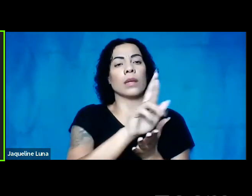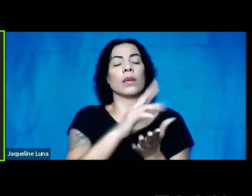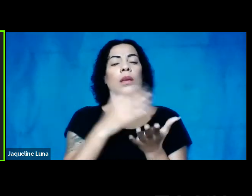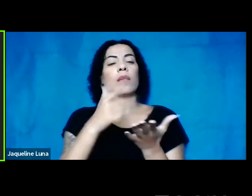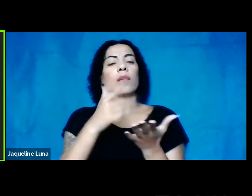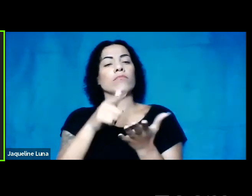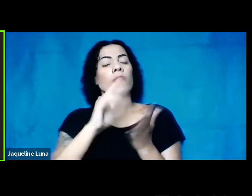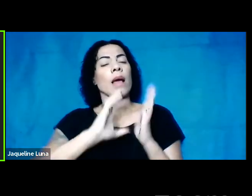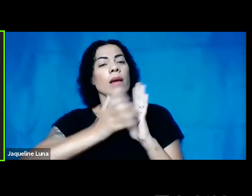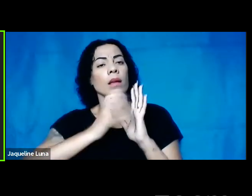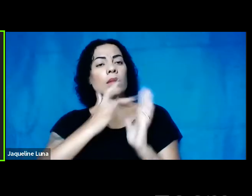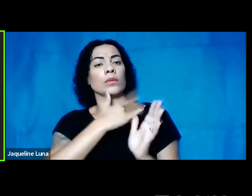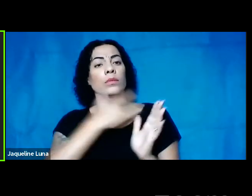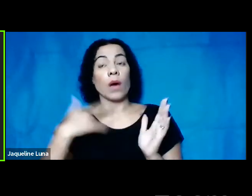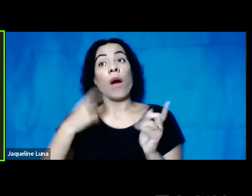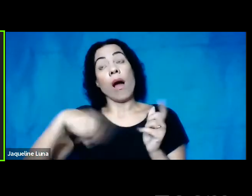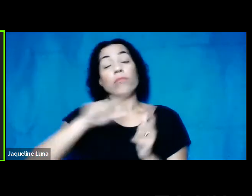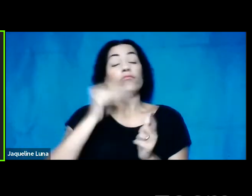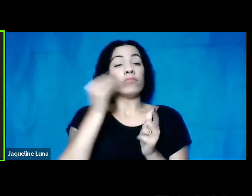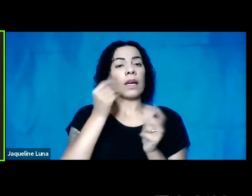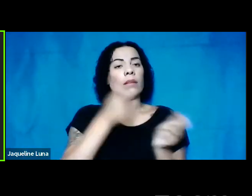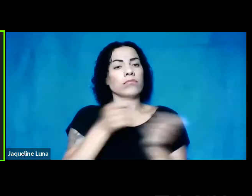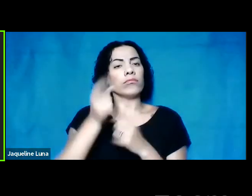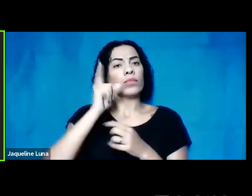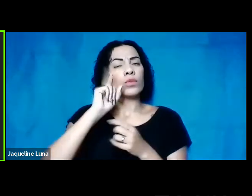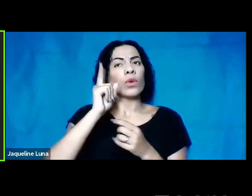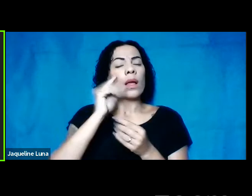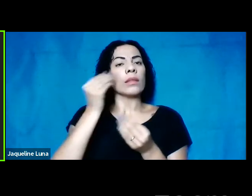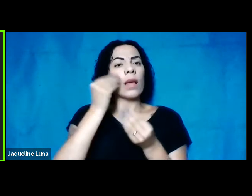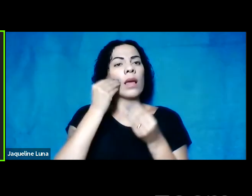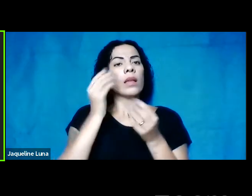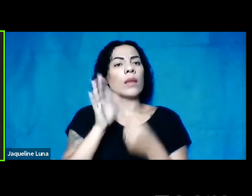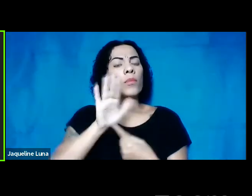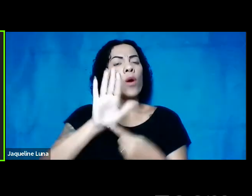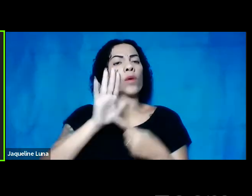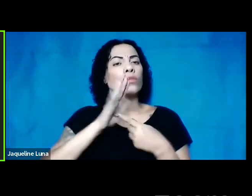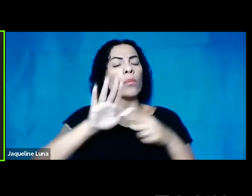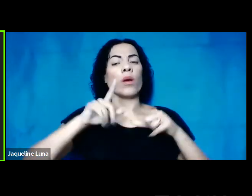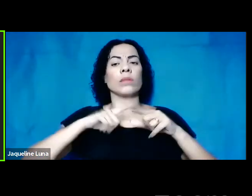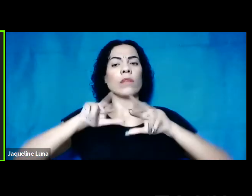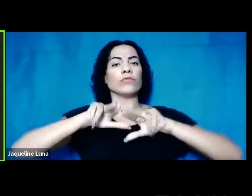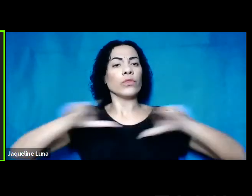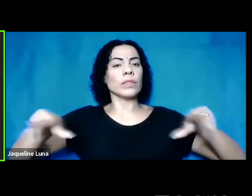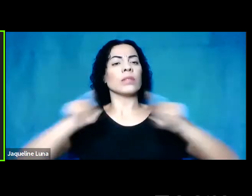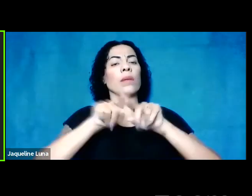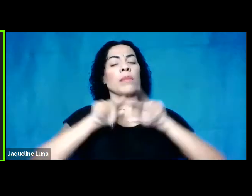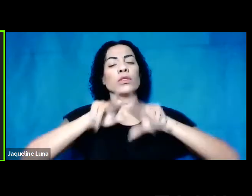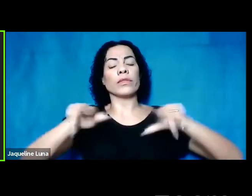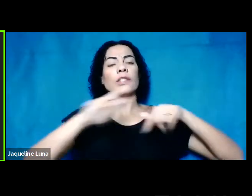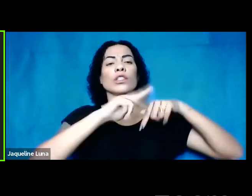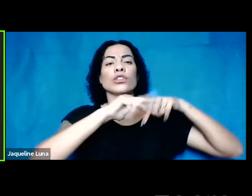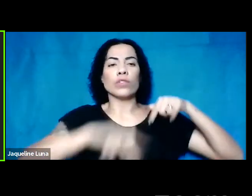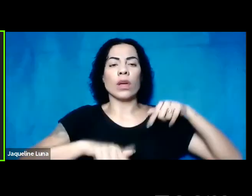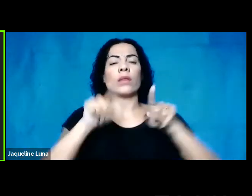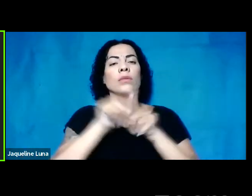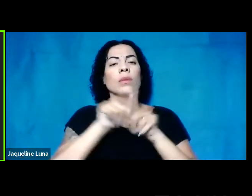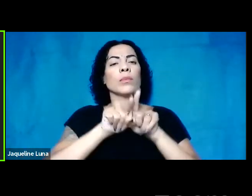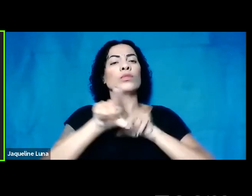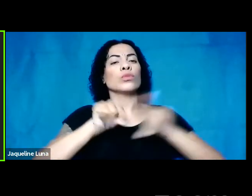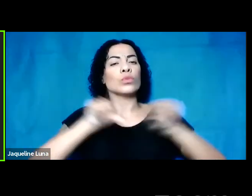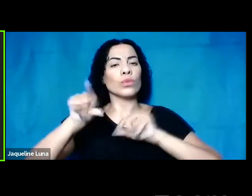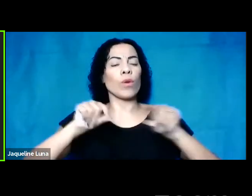A gente tenta cotidianamente buscar essa visibilidade, diversidade de gênero, de orientação sexual, garantindo